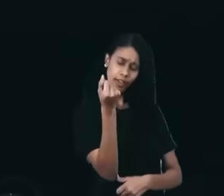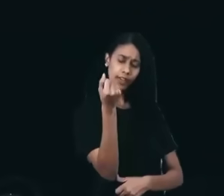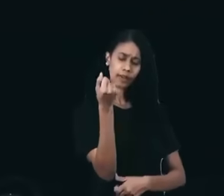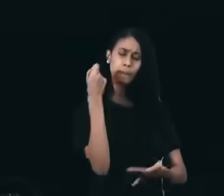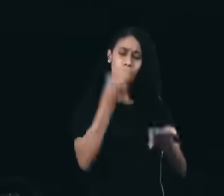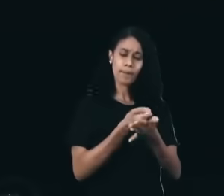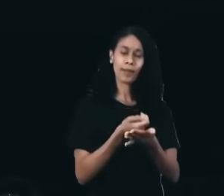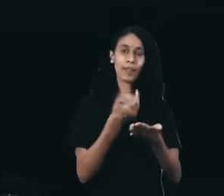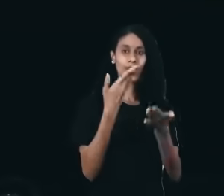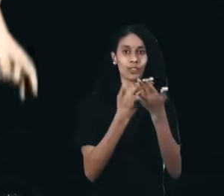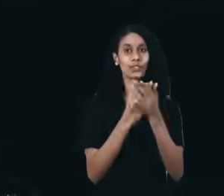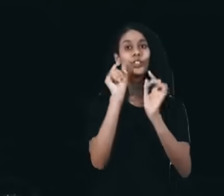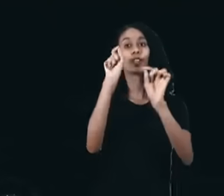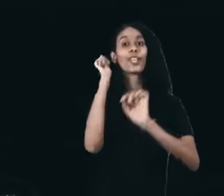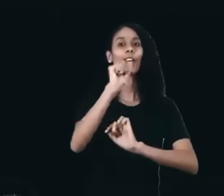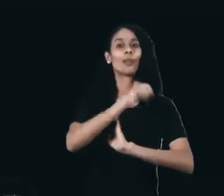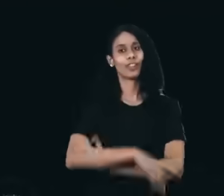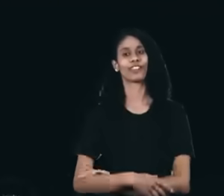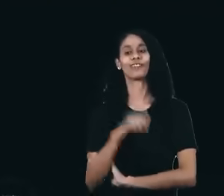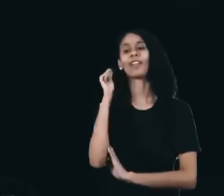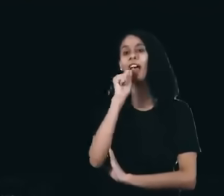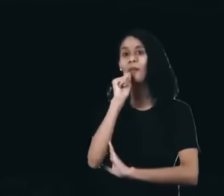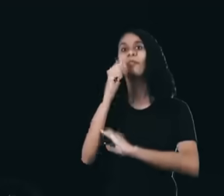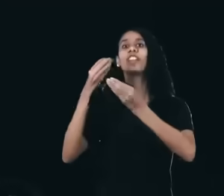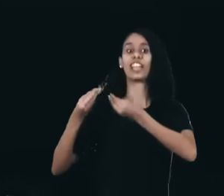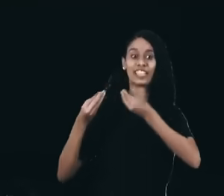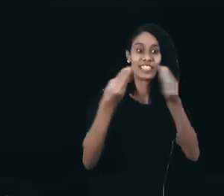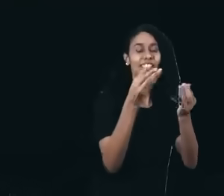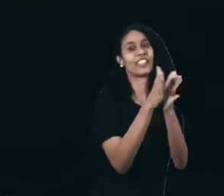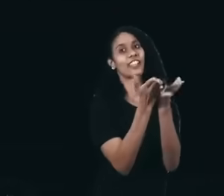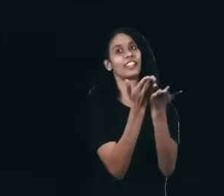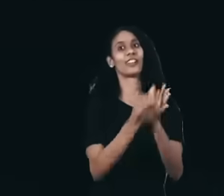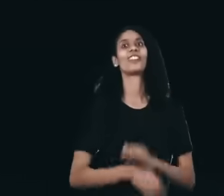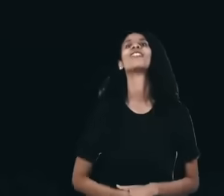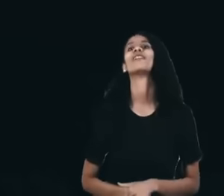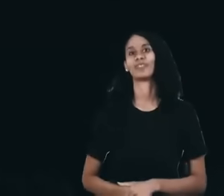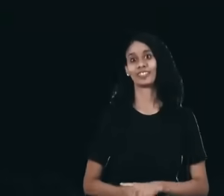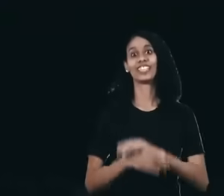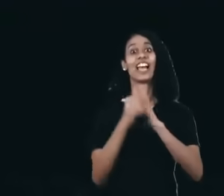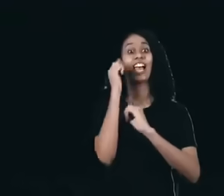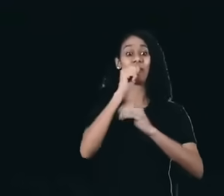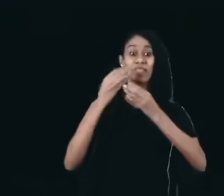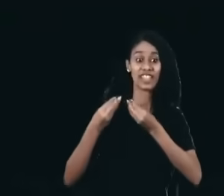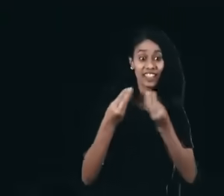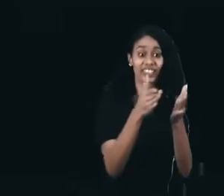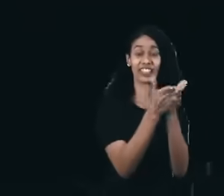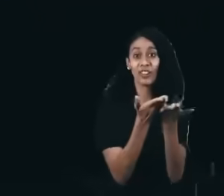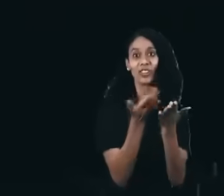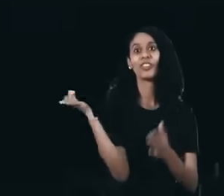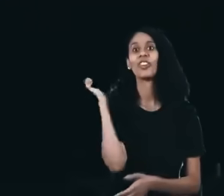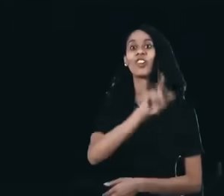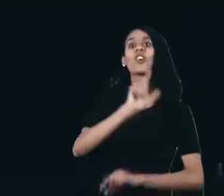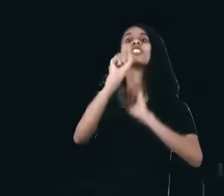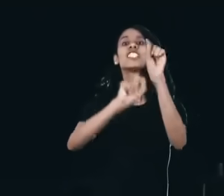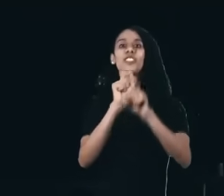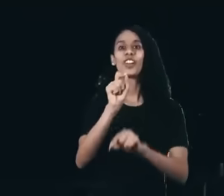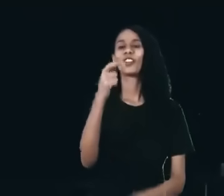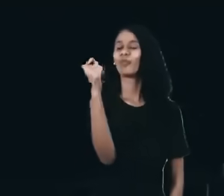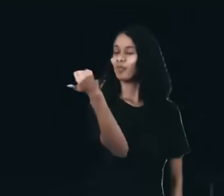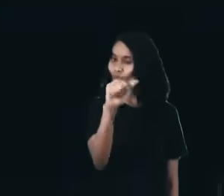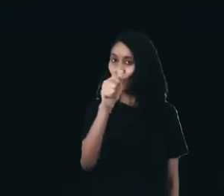estudos. Quem era a menina? A menina que deu o livro. Gente, ela deu o livro e ganhou 11